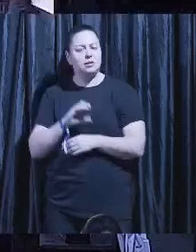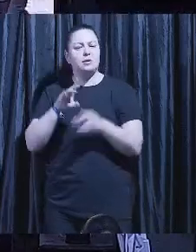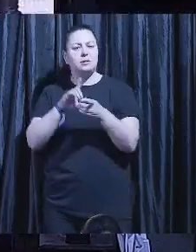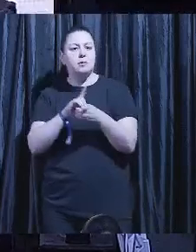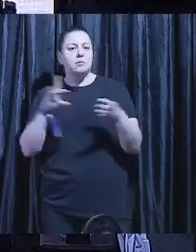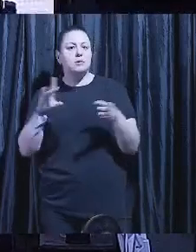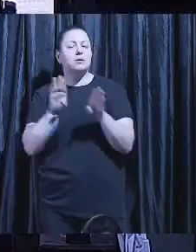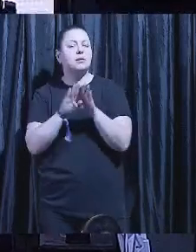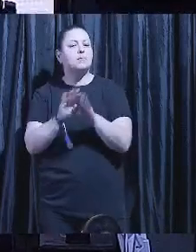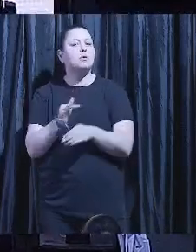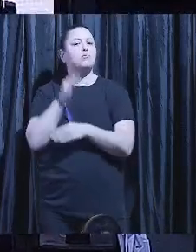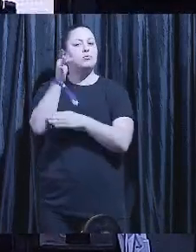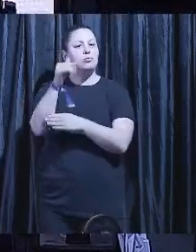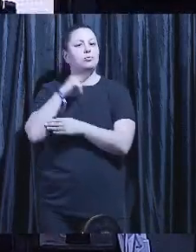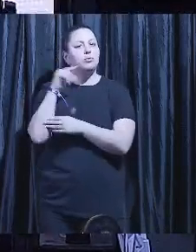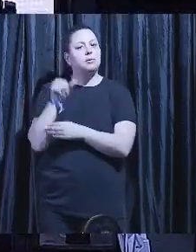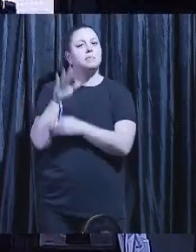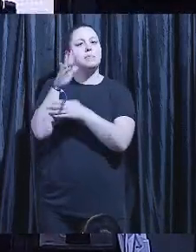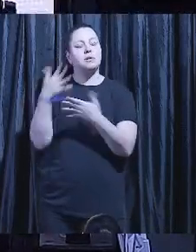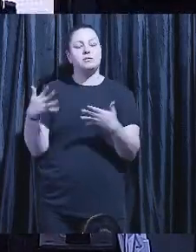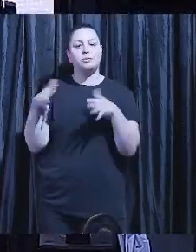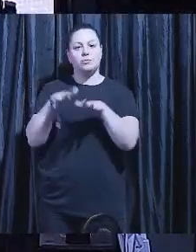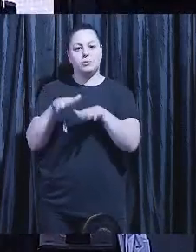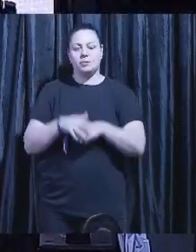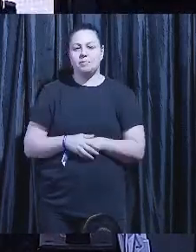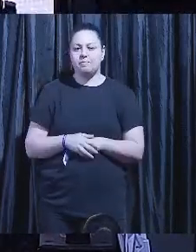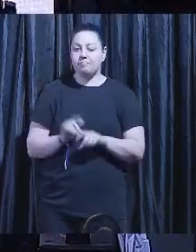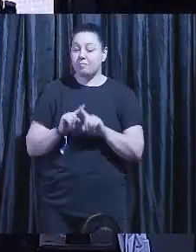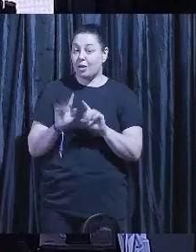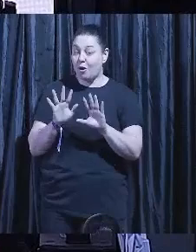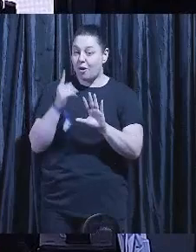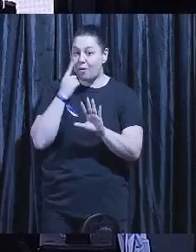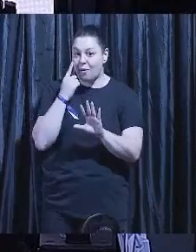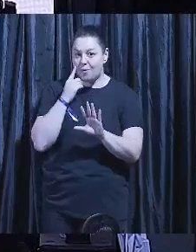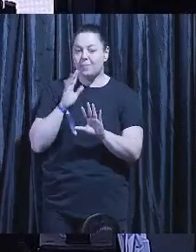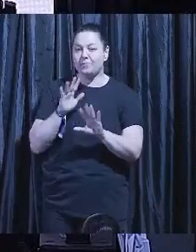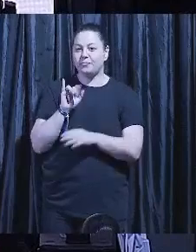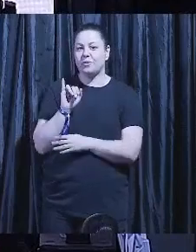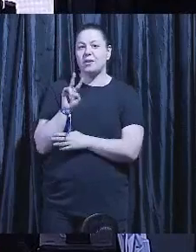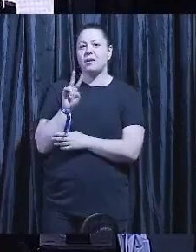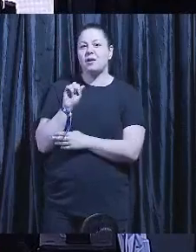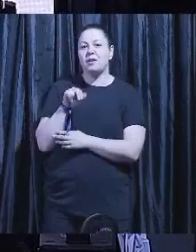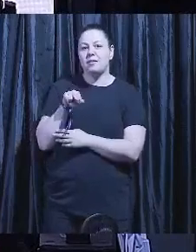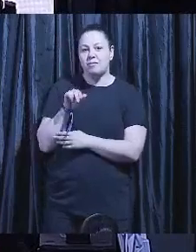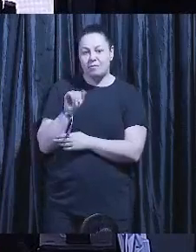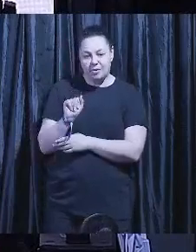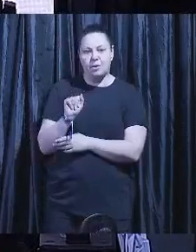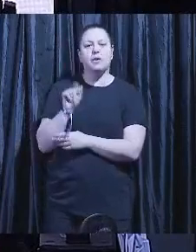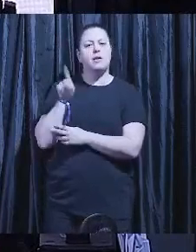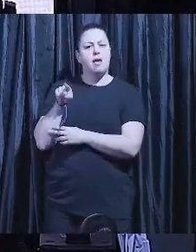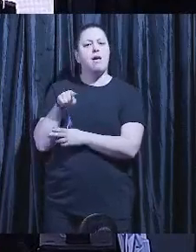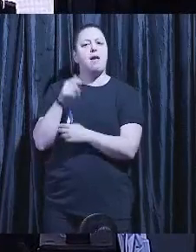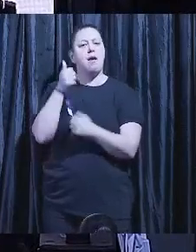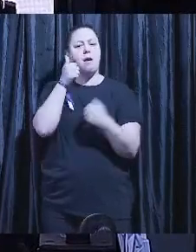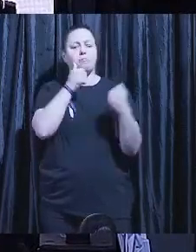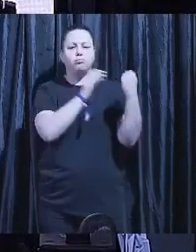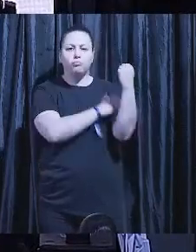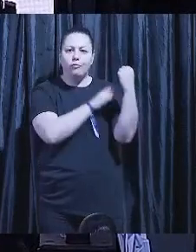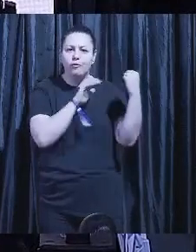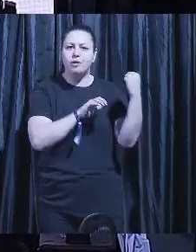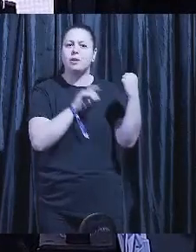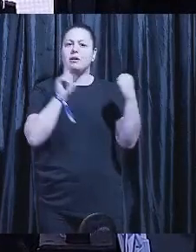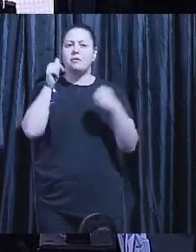mais inclusivo. Agora segura a onda. Ivana Dorali é feminista,